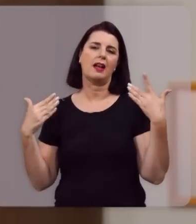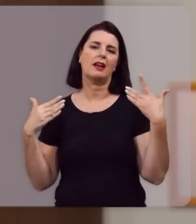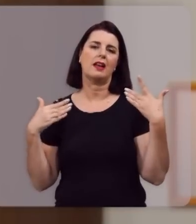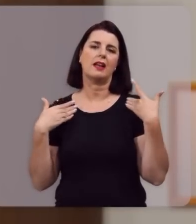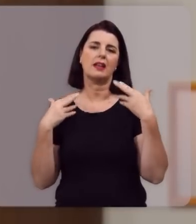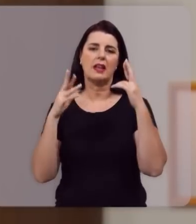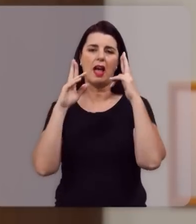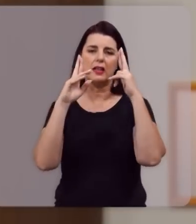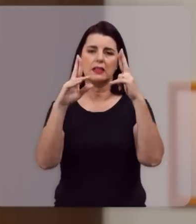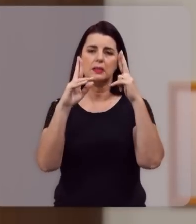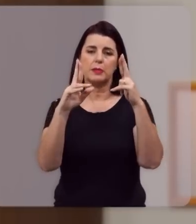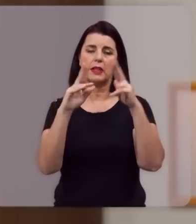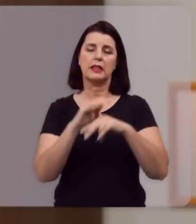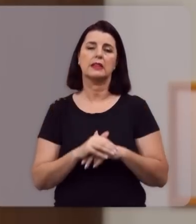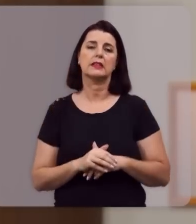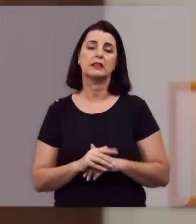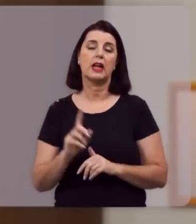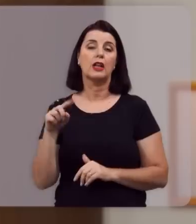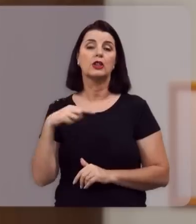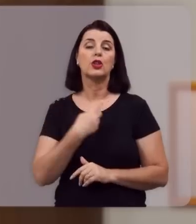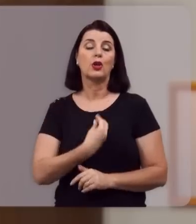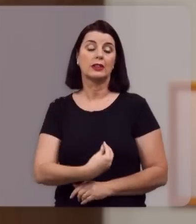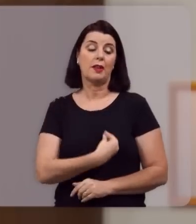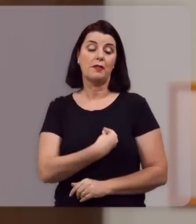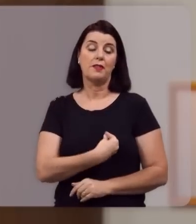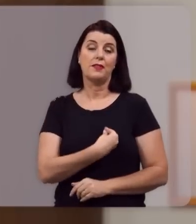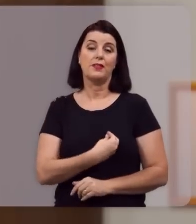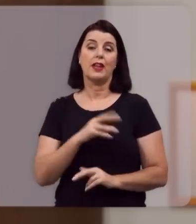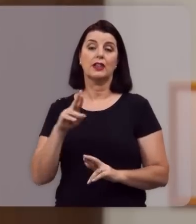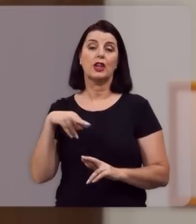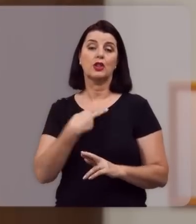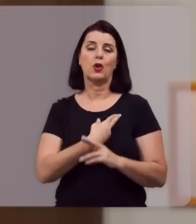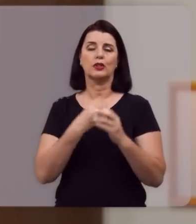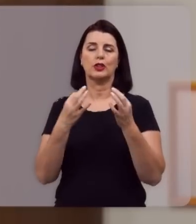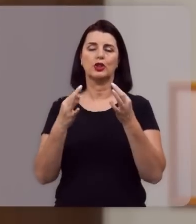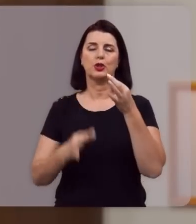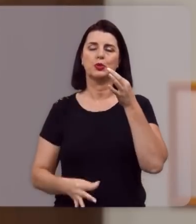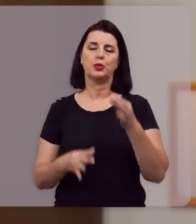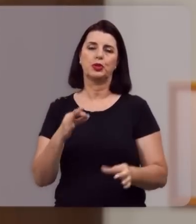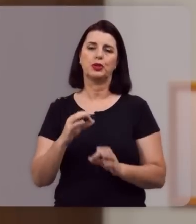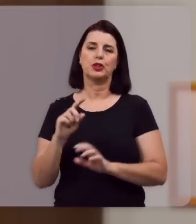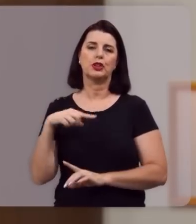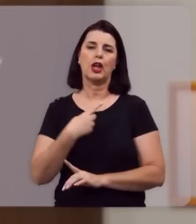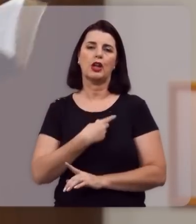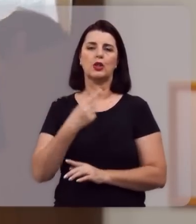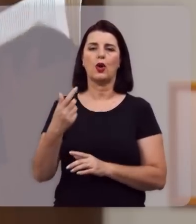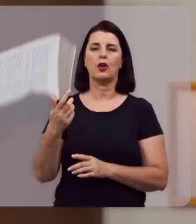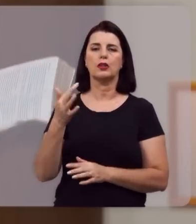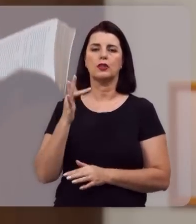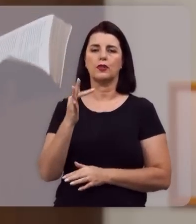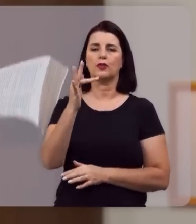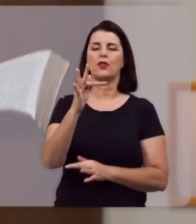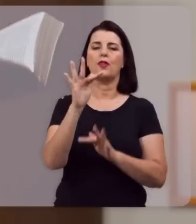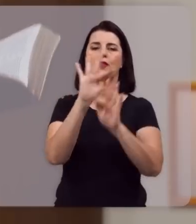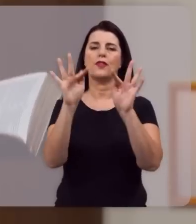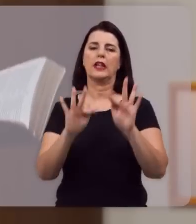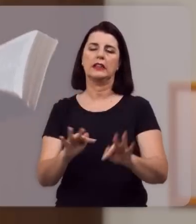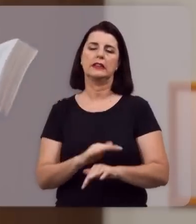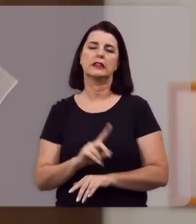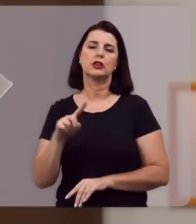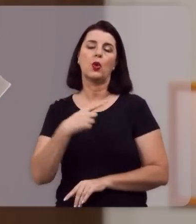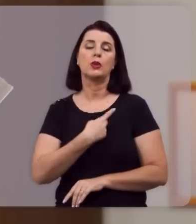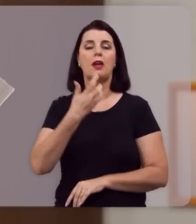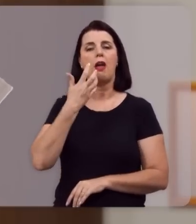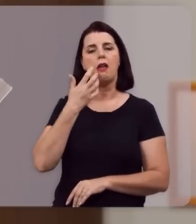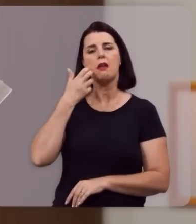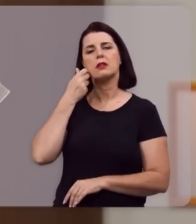alegria, Ele é a nossa esperança, Ele é a nossa esperança, Ele é a nossa vida, Ele é a nossa justiça, Ele é a nossa recompensa, Ele é a nossa